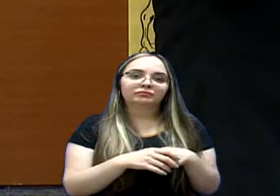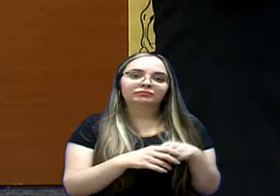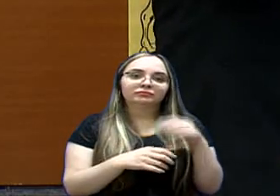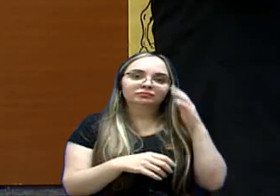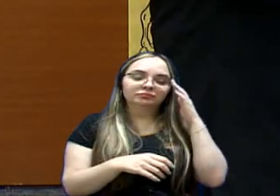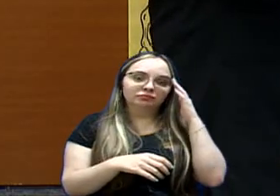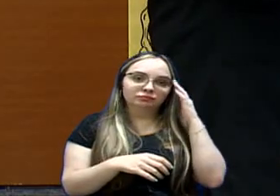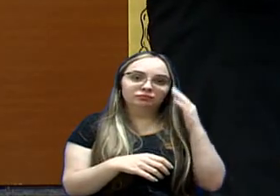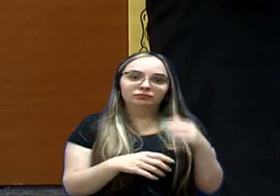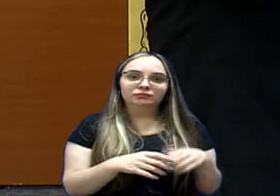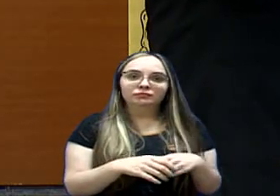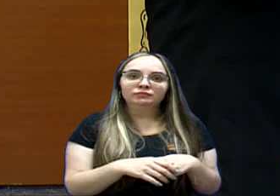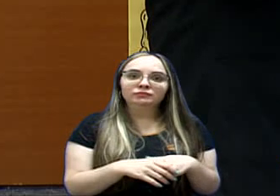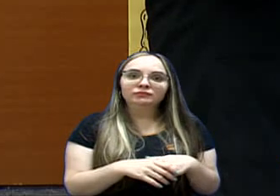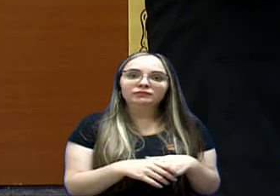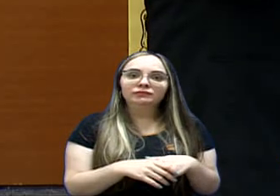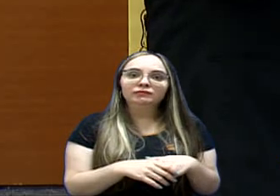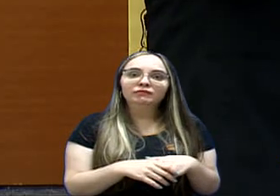que